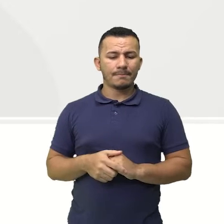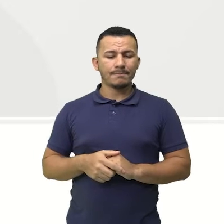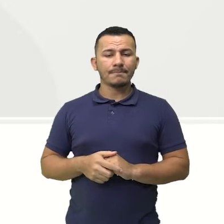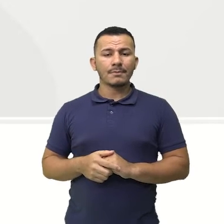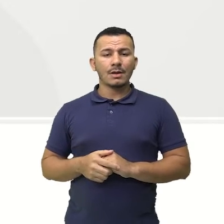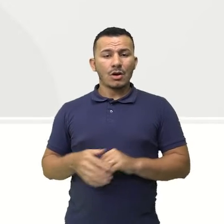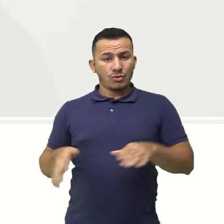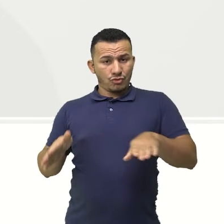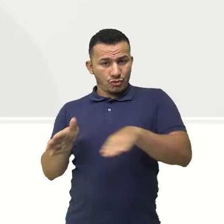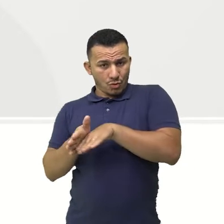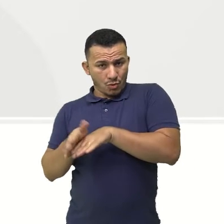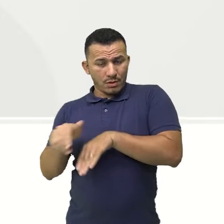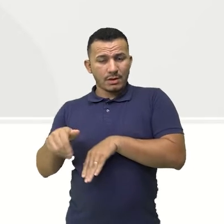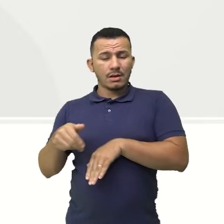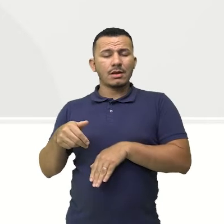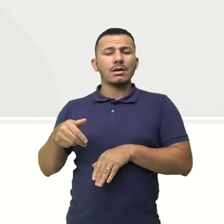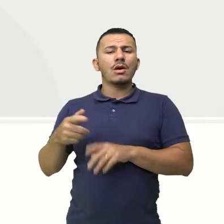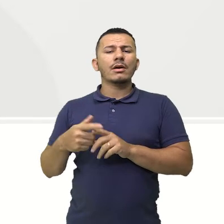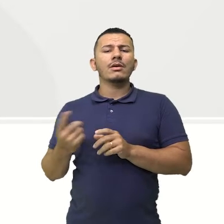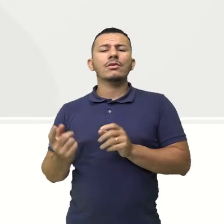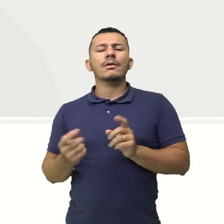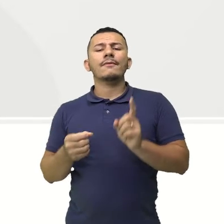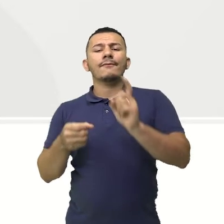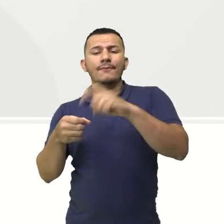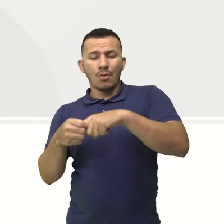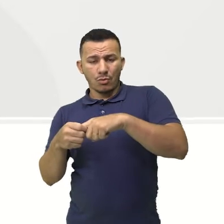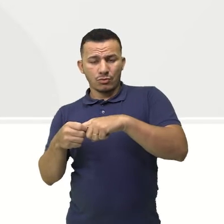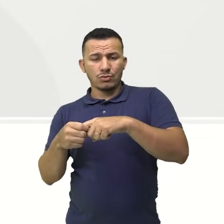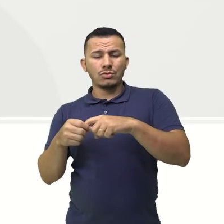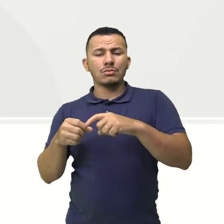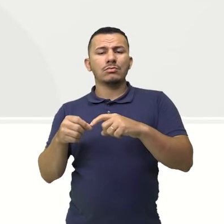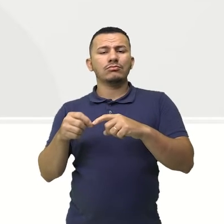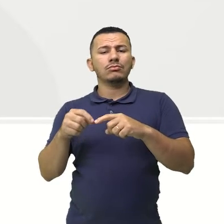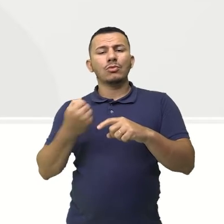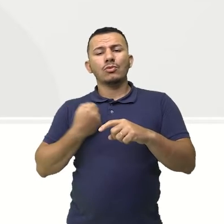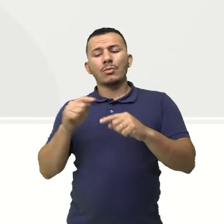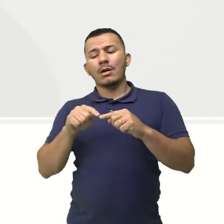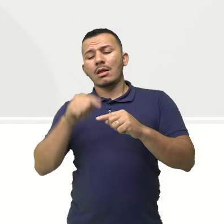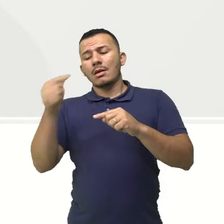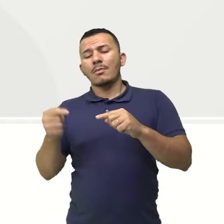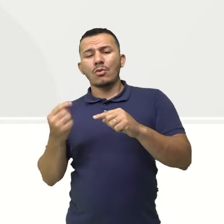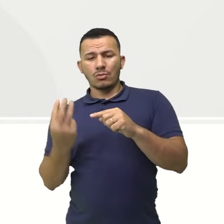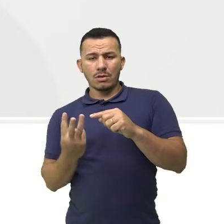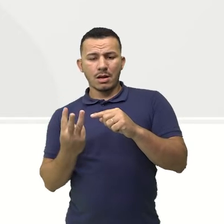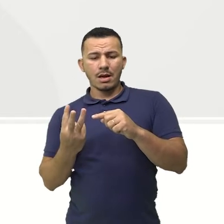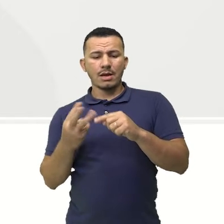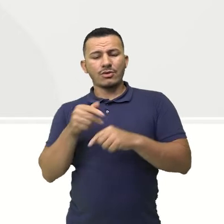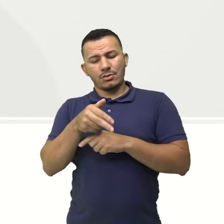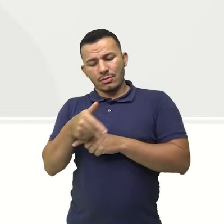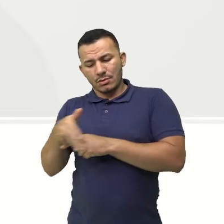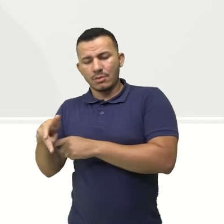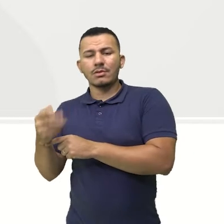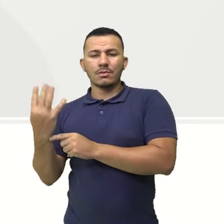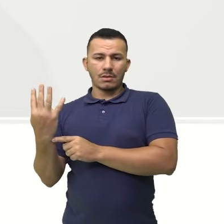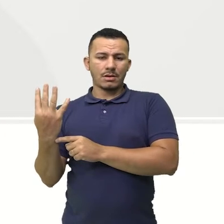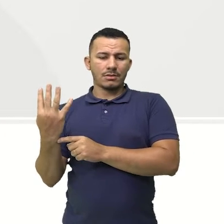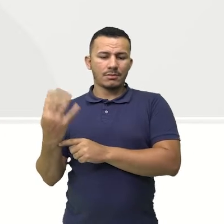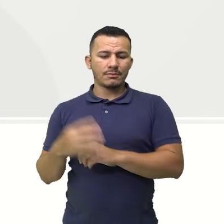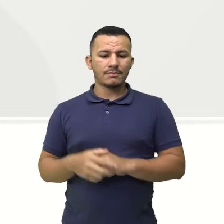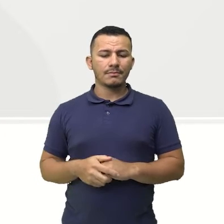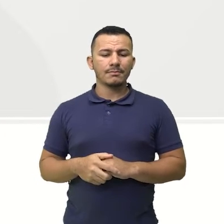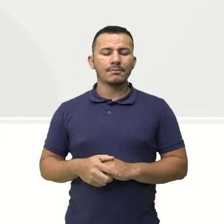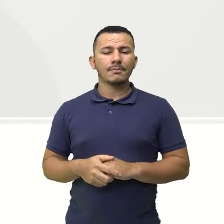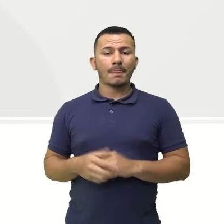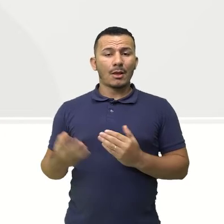aqui você. Agora vá para o sucessor de 3. Você vai para o sucessor de 3, você tem que chegar no 4.